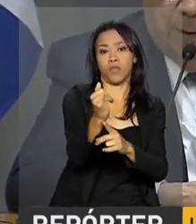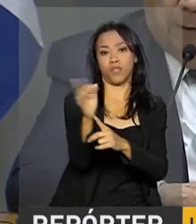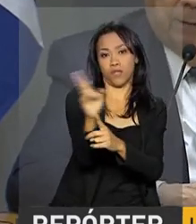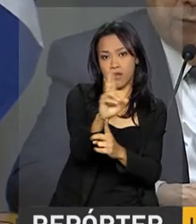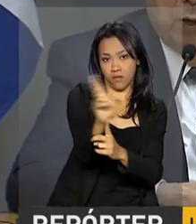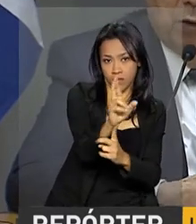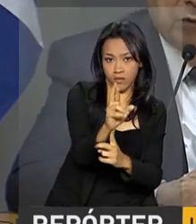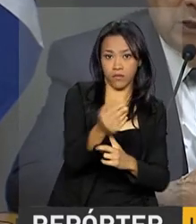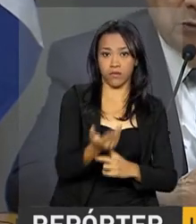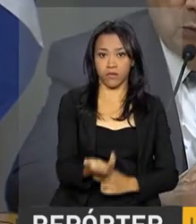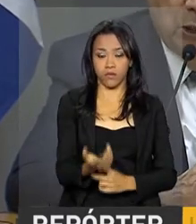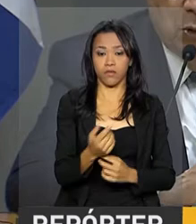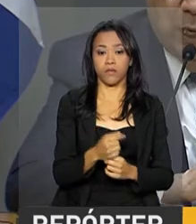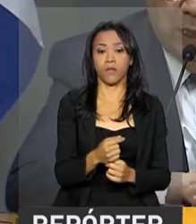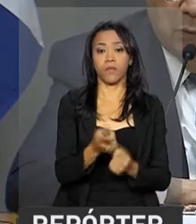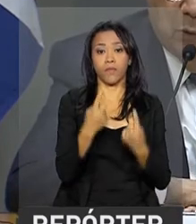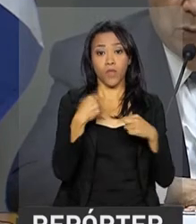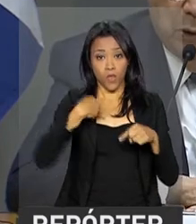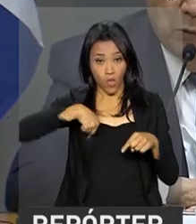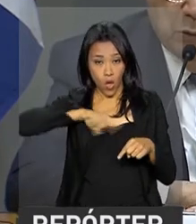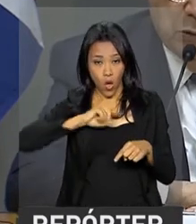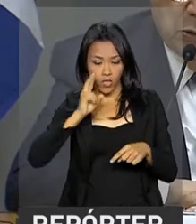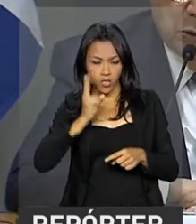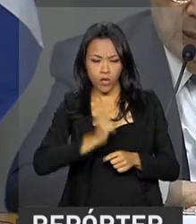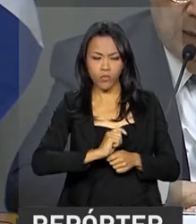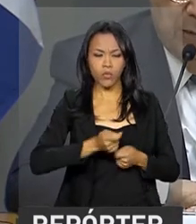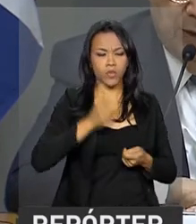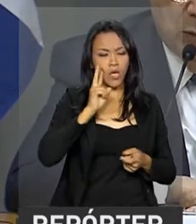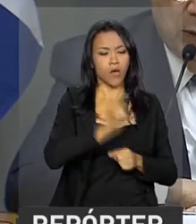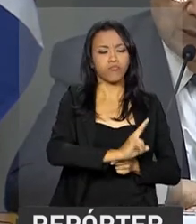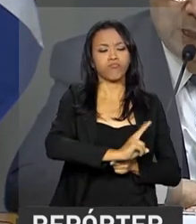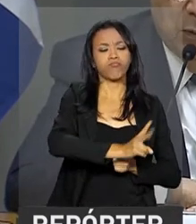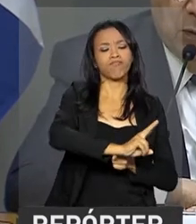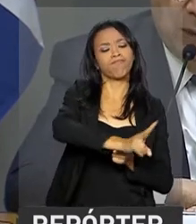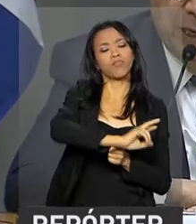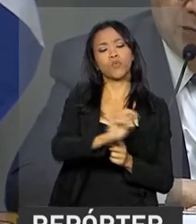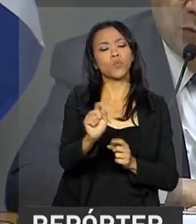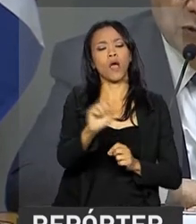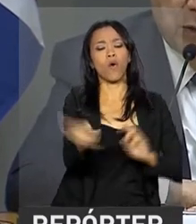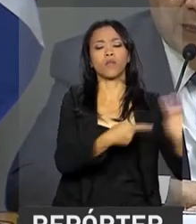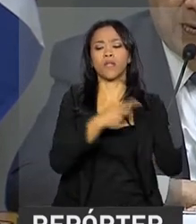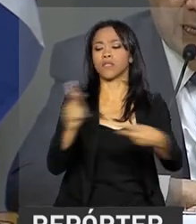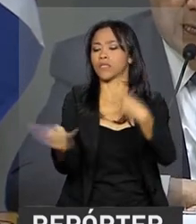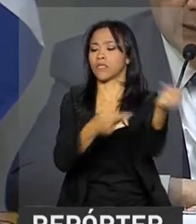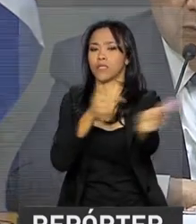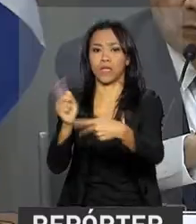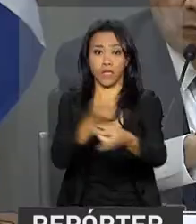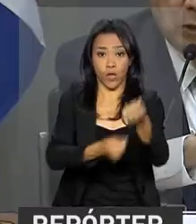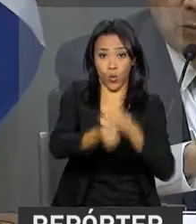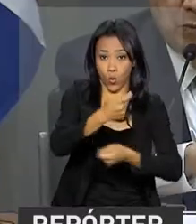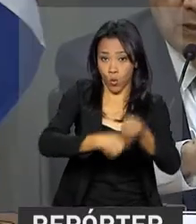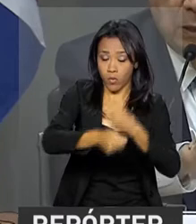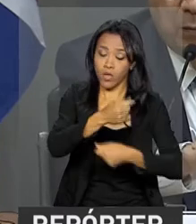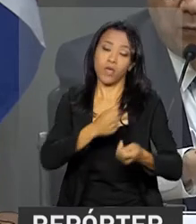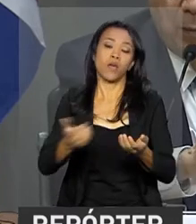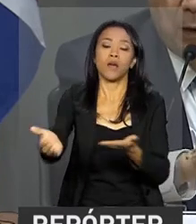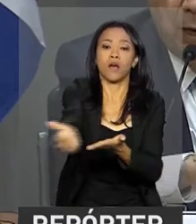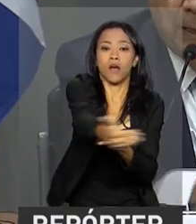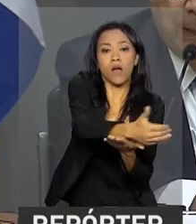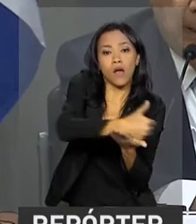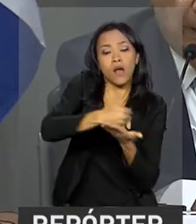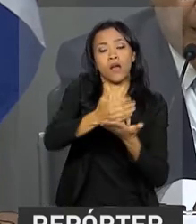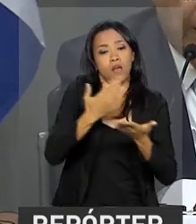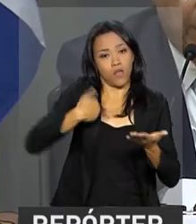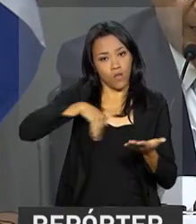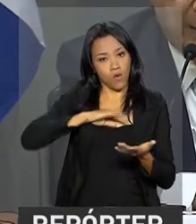de novo estamos monitorando todos os fatores da economia evolução melhor